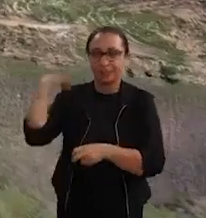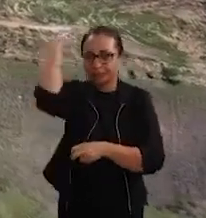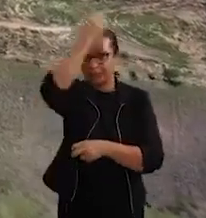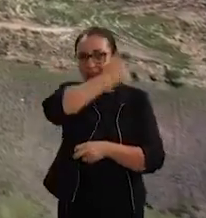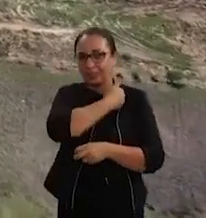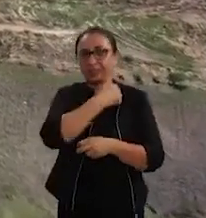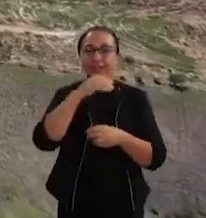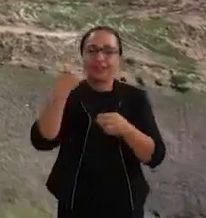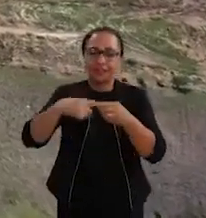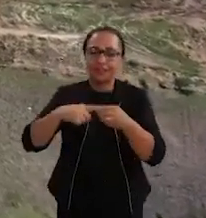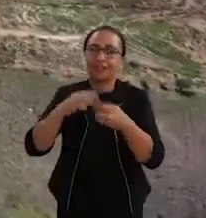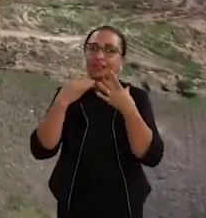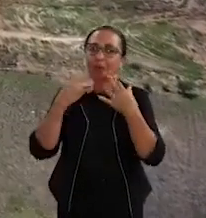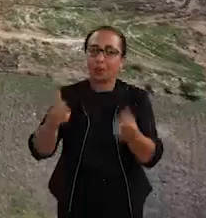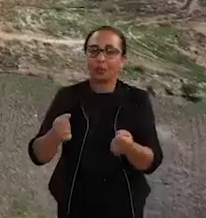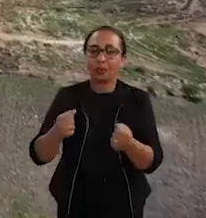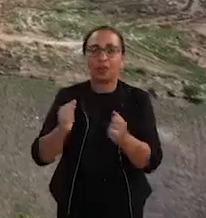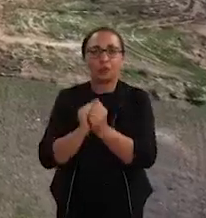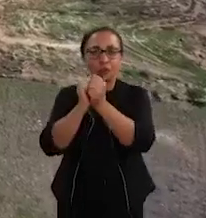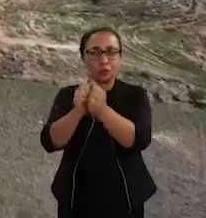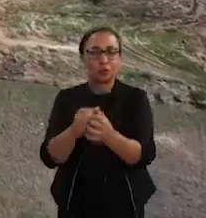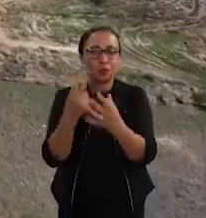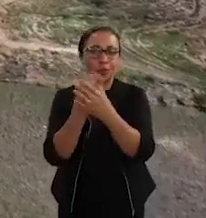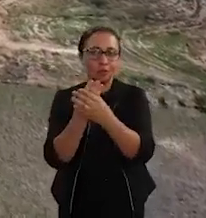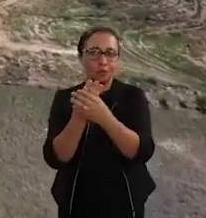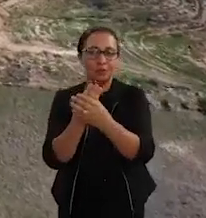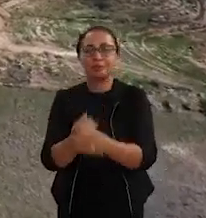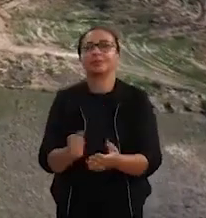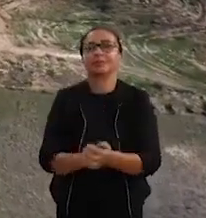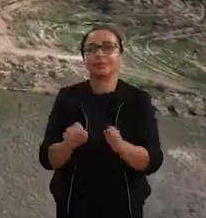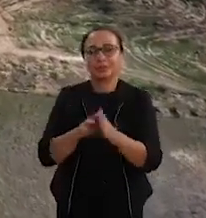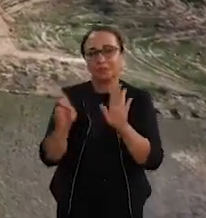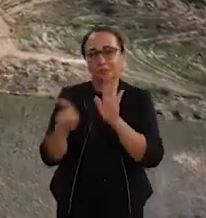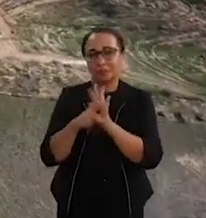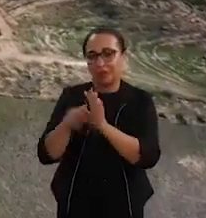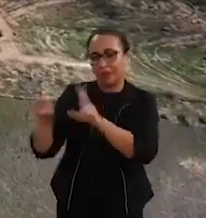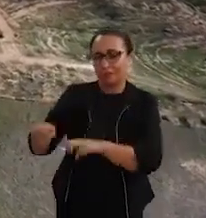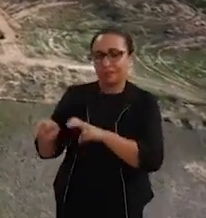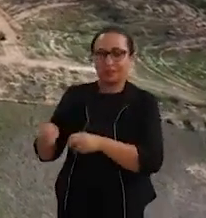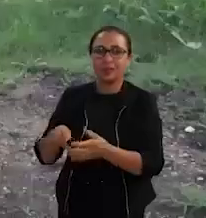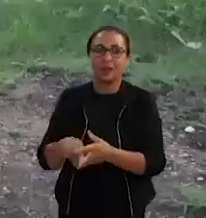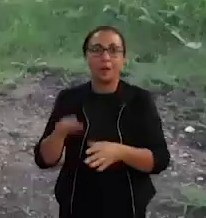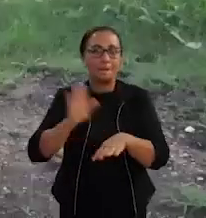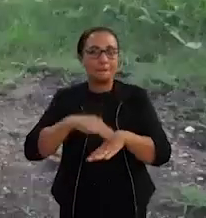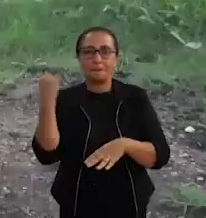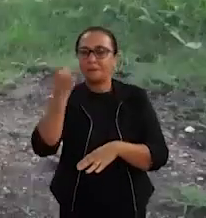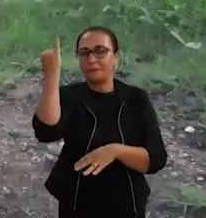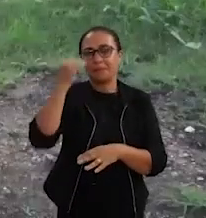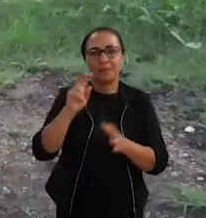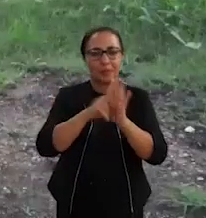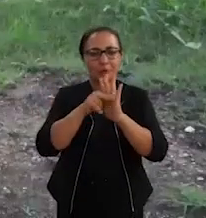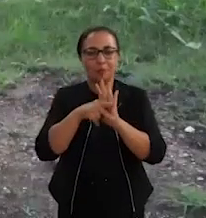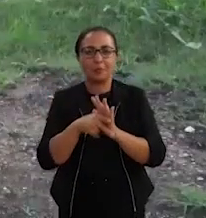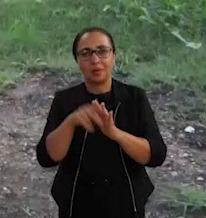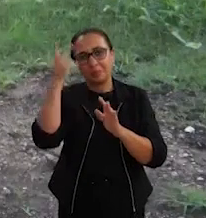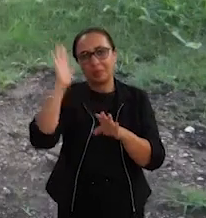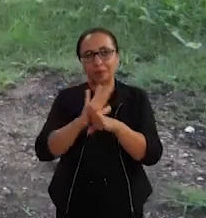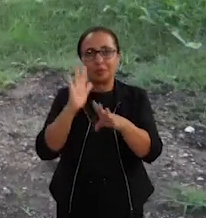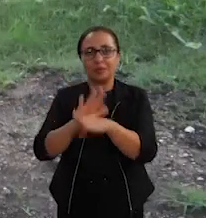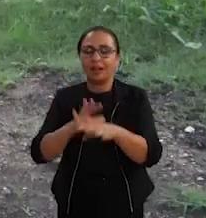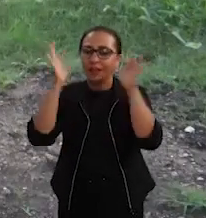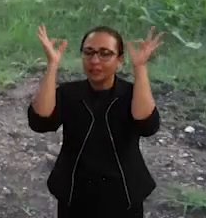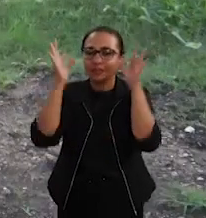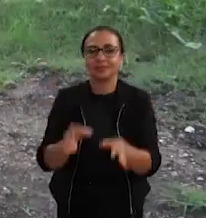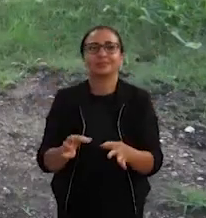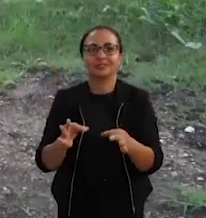Santa Clara, em Nossa Senhora da Glória, em parceria com a Universidade Federal de Sergipe e a propriedade. O principal benefício do projeto aqui